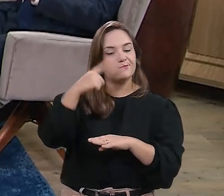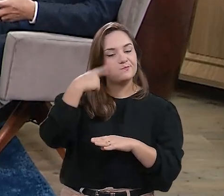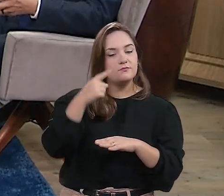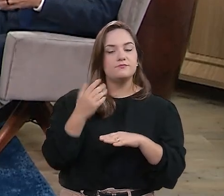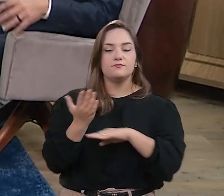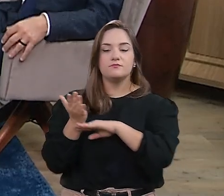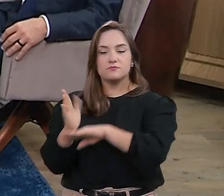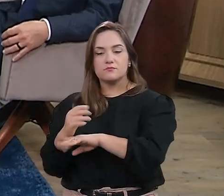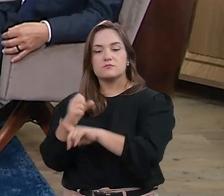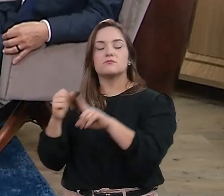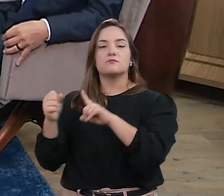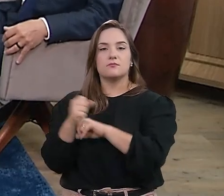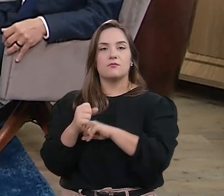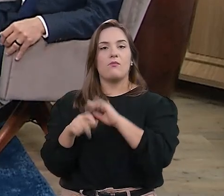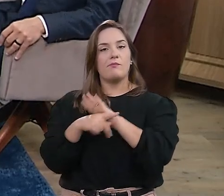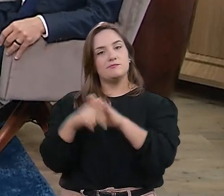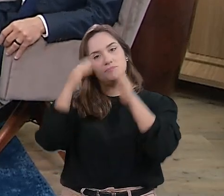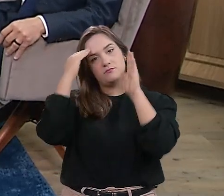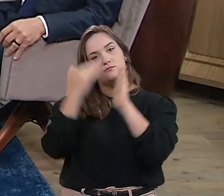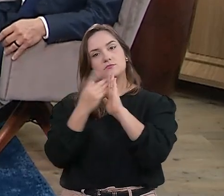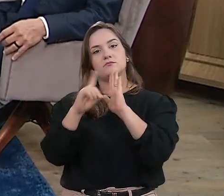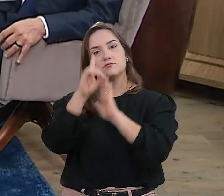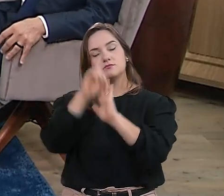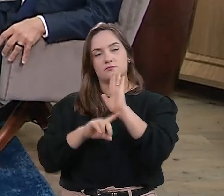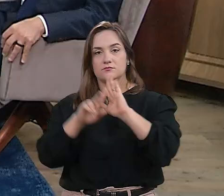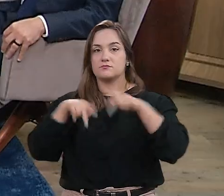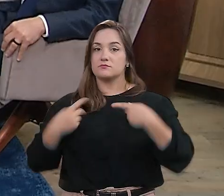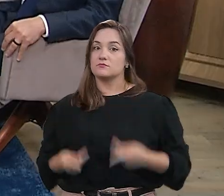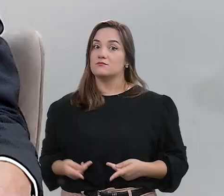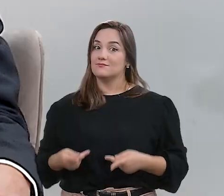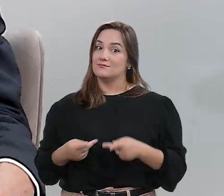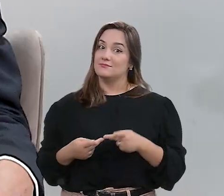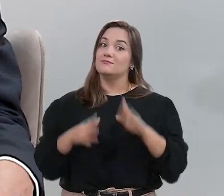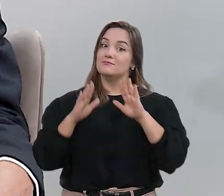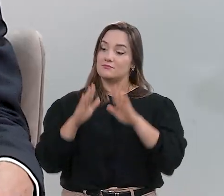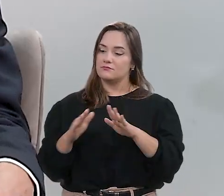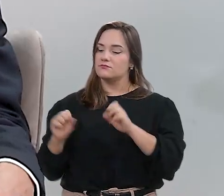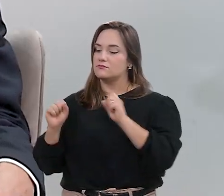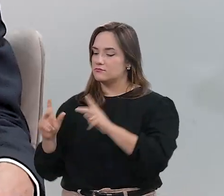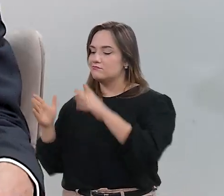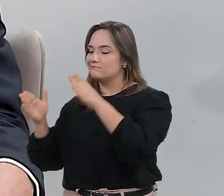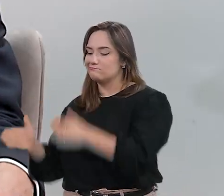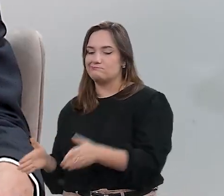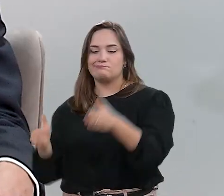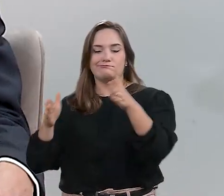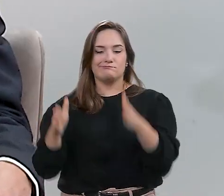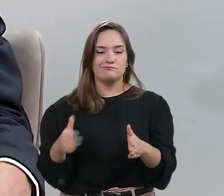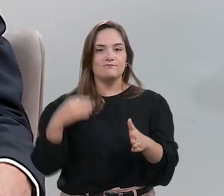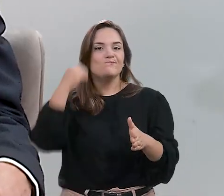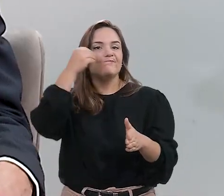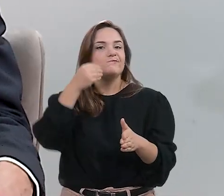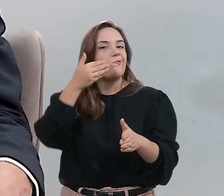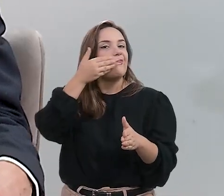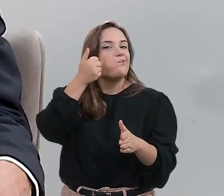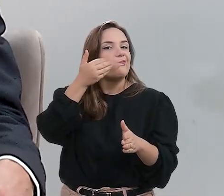né? Esses casos de violação dos direitos humanos. Tudo isso foi me fazendo